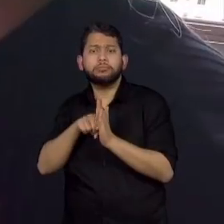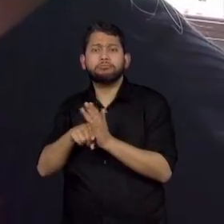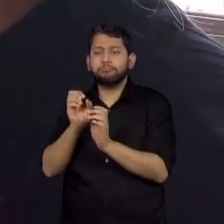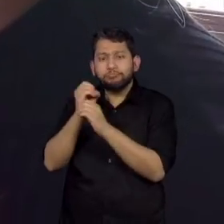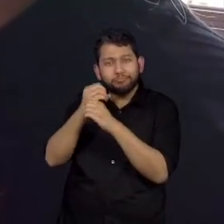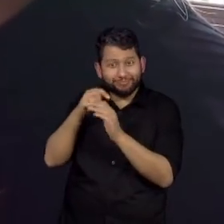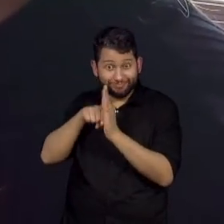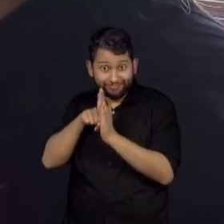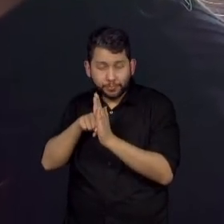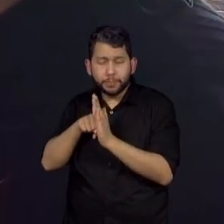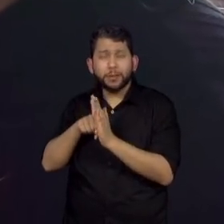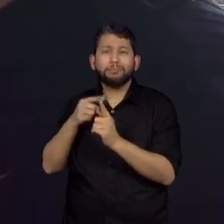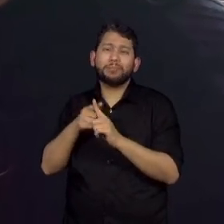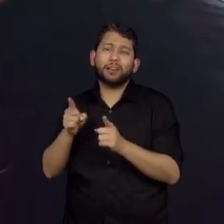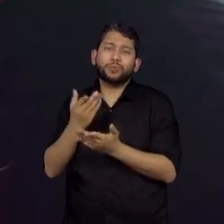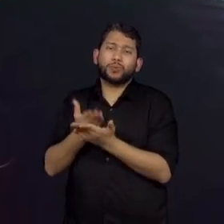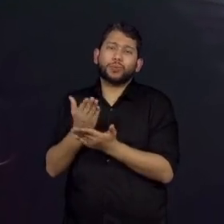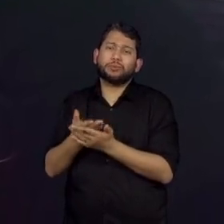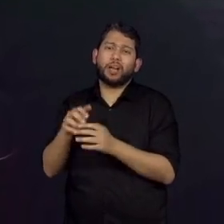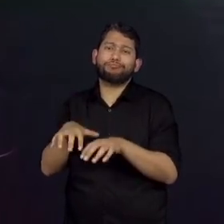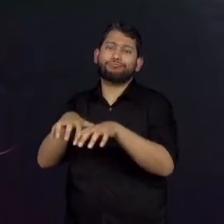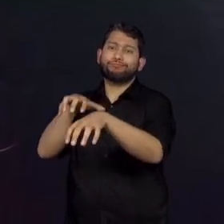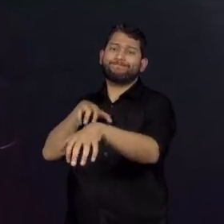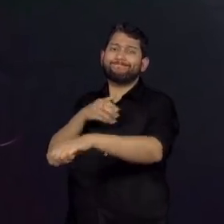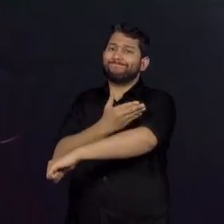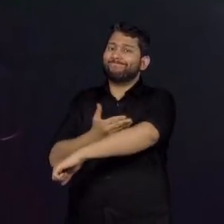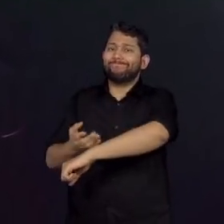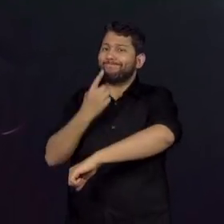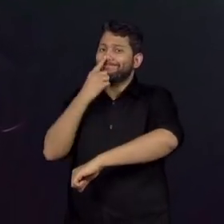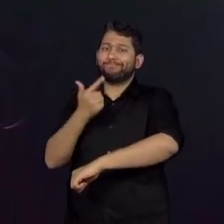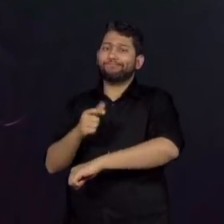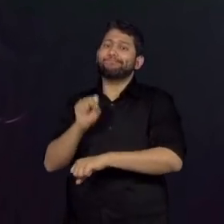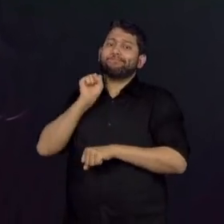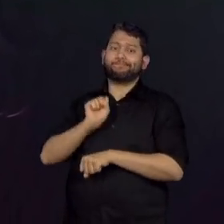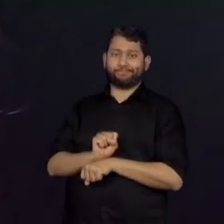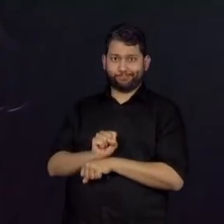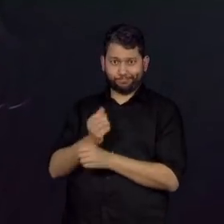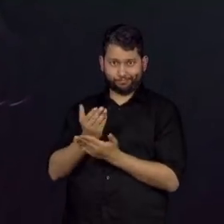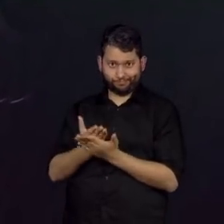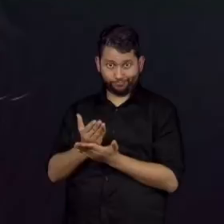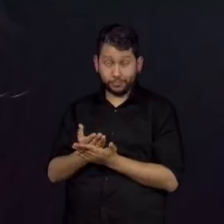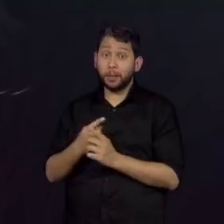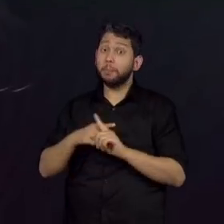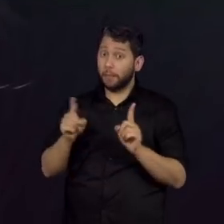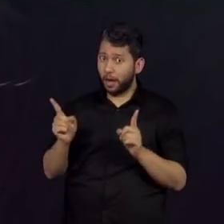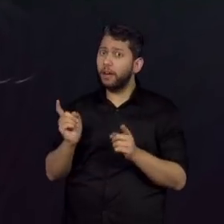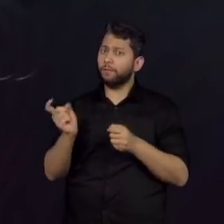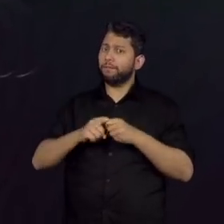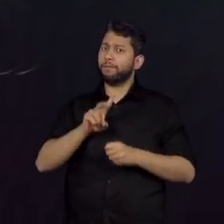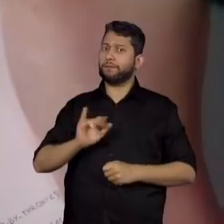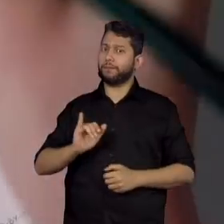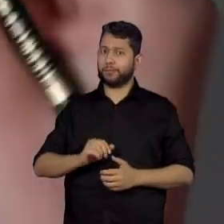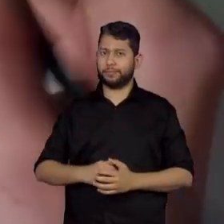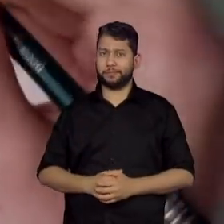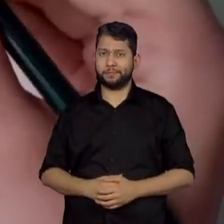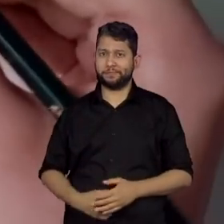a pandemia, interrompeu os estudos por não se adaptar ao ensino à distância, mas pretende voltar.